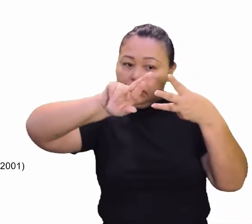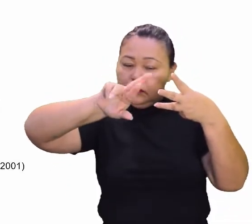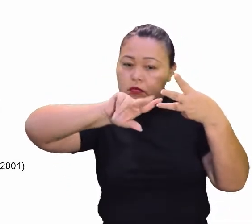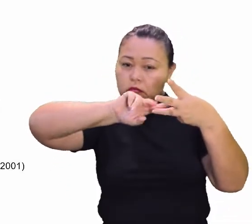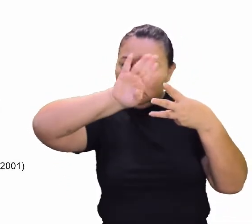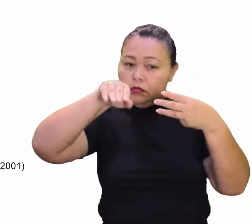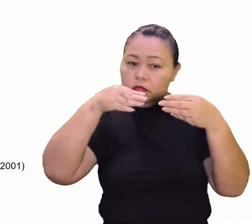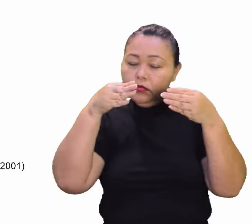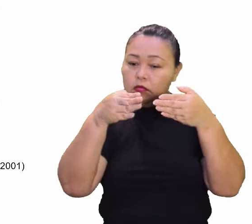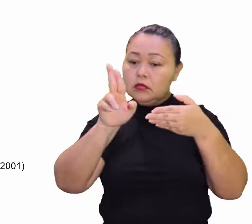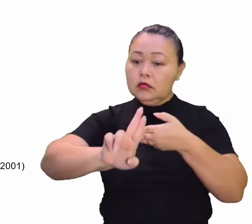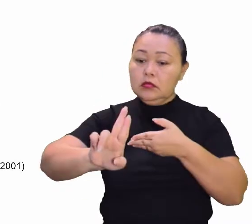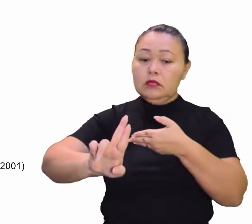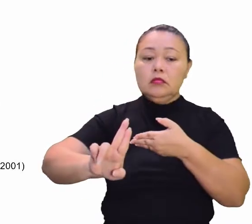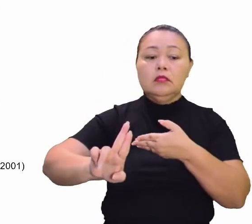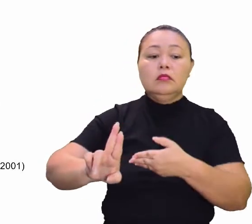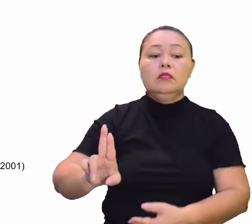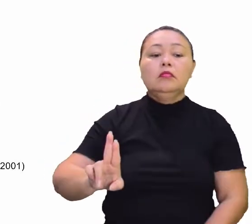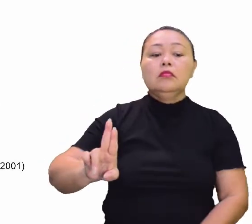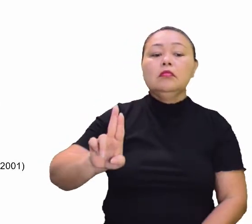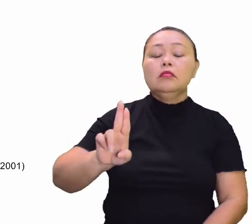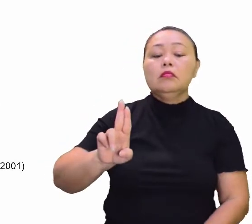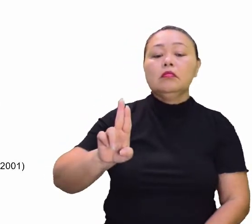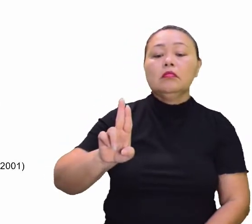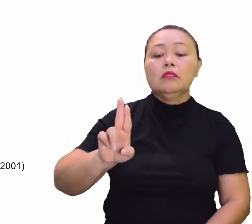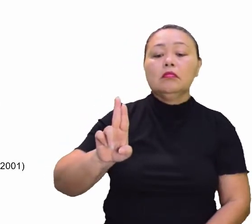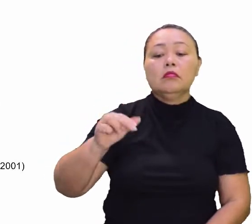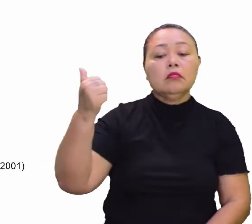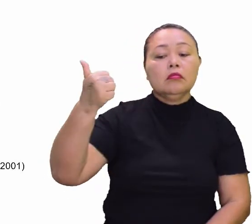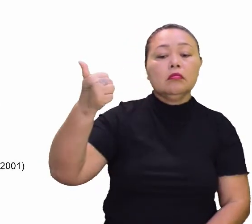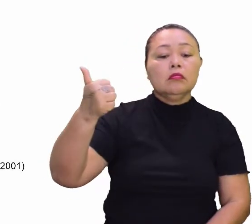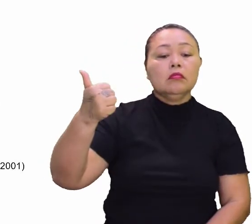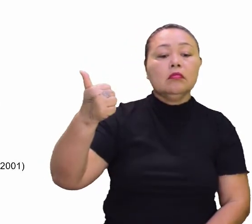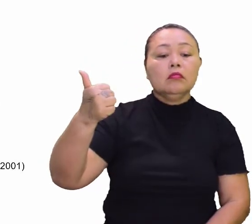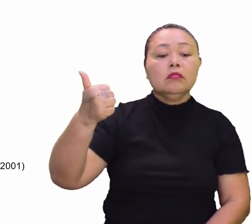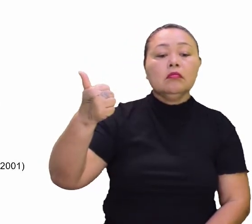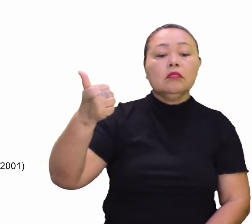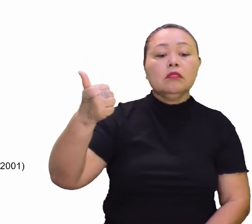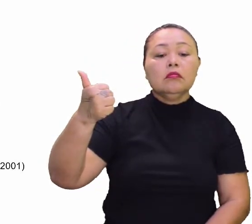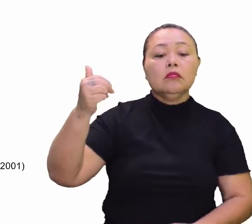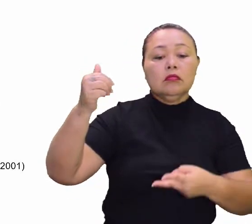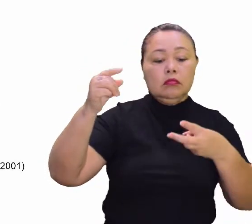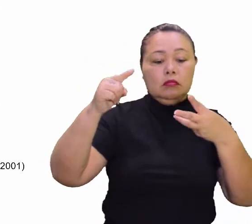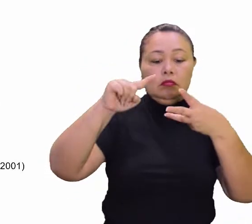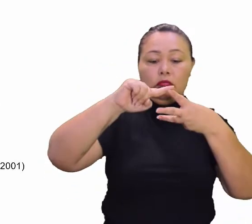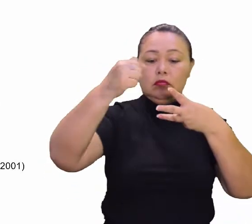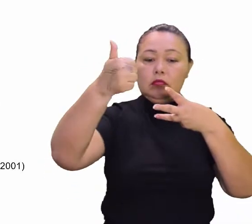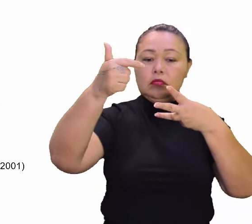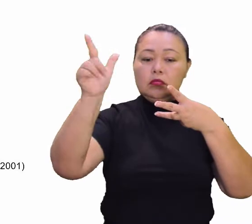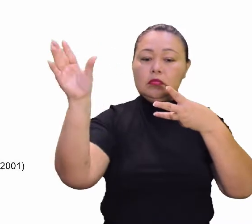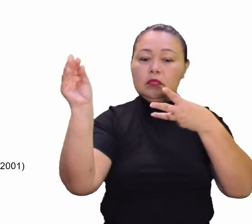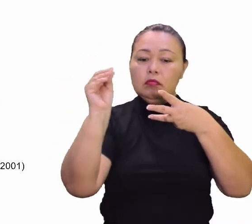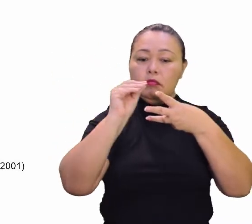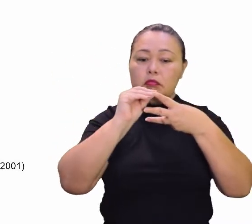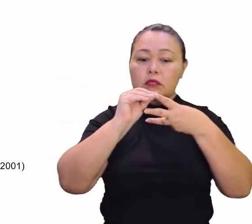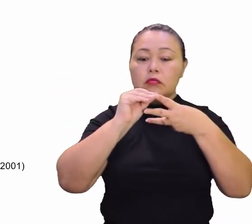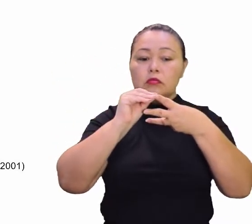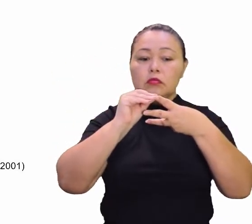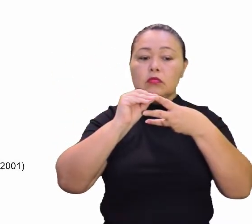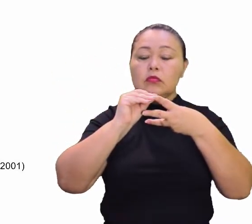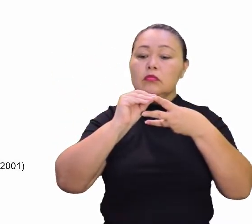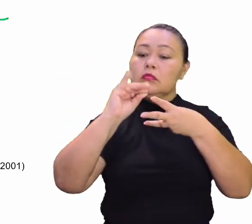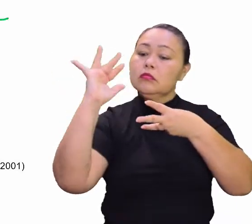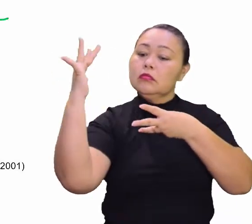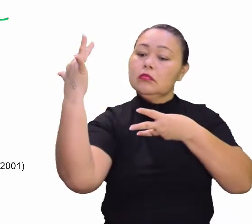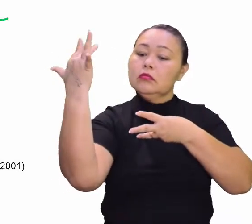em função de sua utilidade. Olha só a primeira, né? Como elemento ou